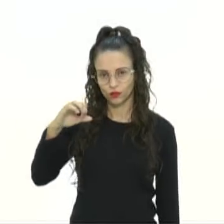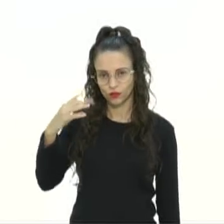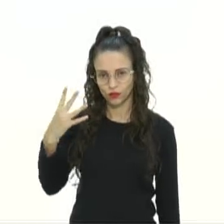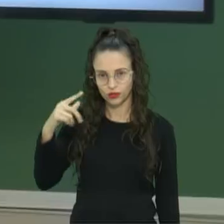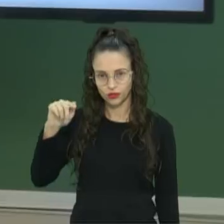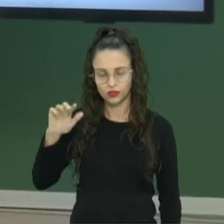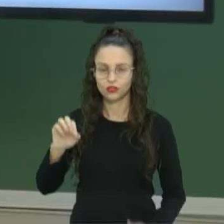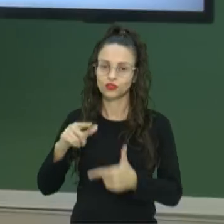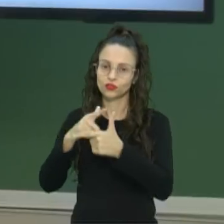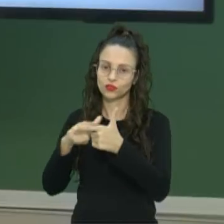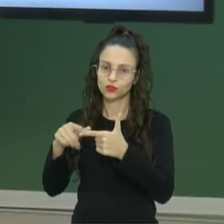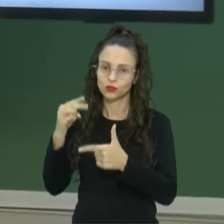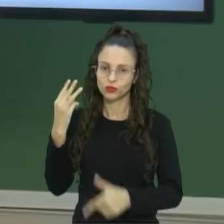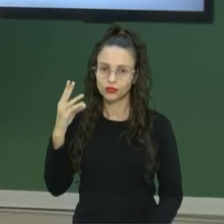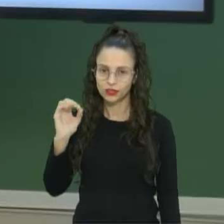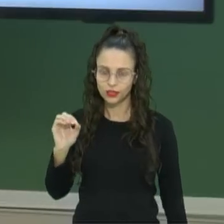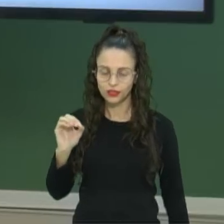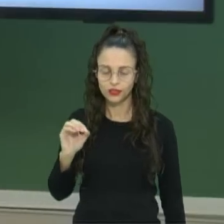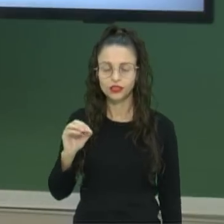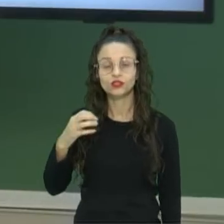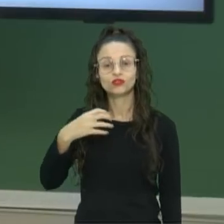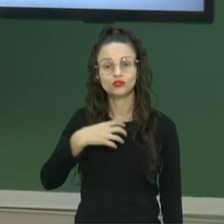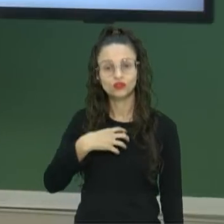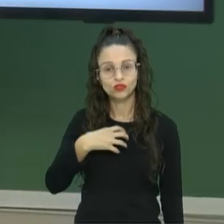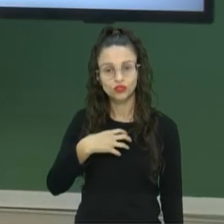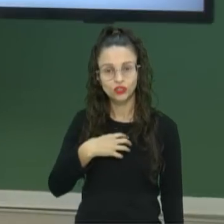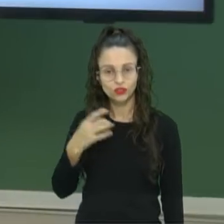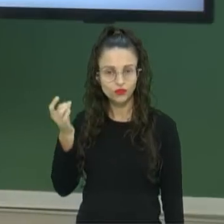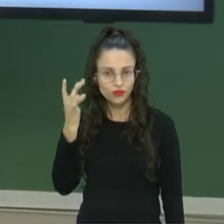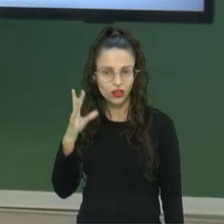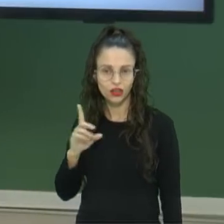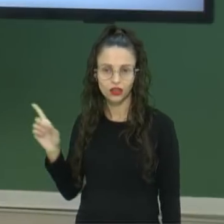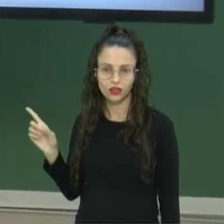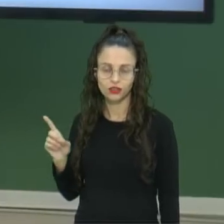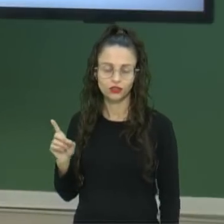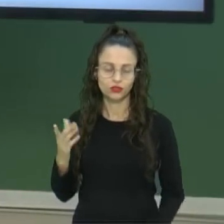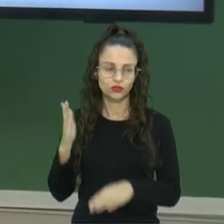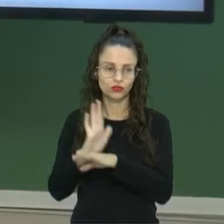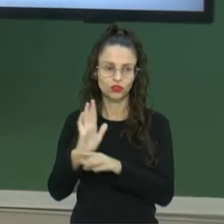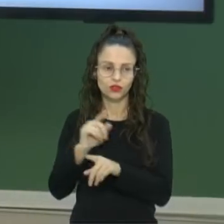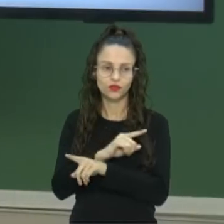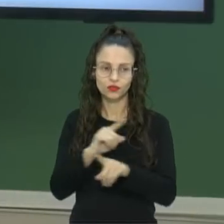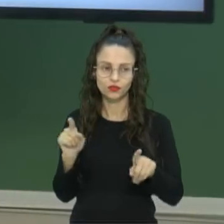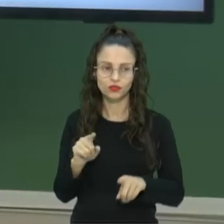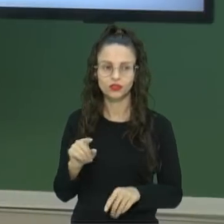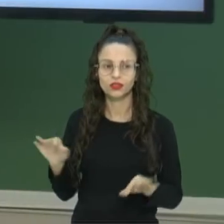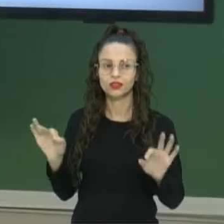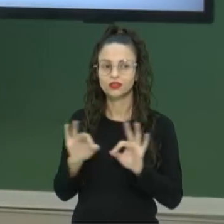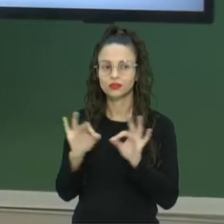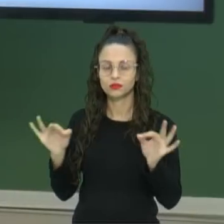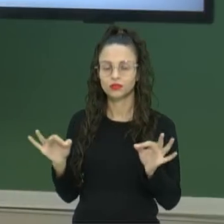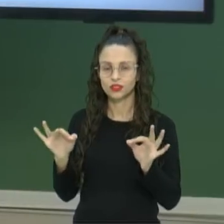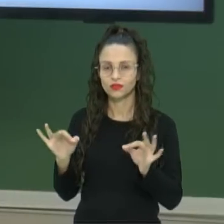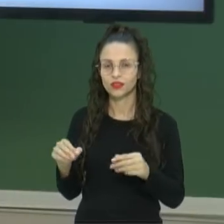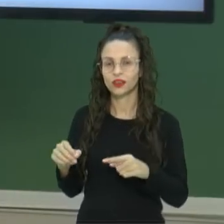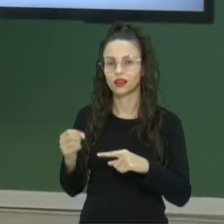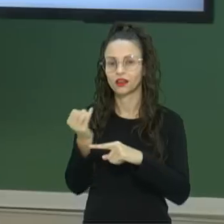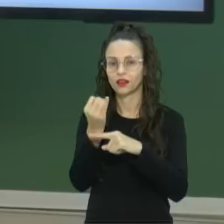119.470 por 30. Um jeito que você tem de fazer, de facilitar um pouquinho a sua vida aqui, ó, é você simplificar essa